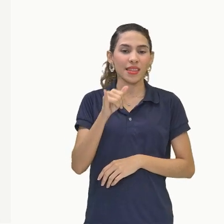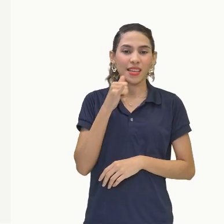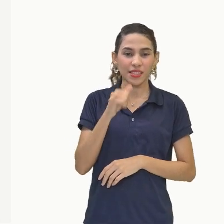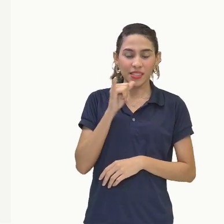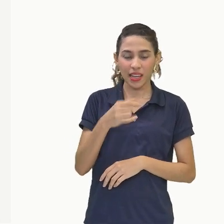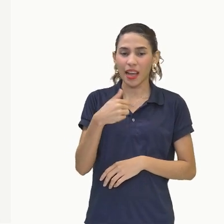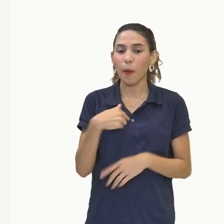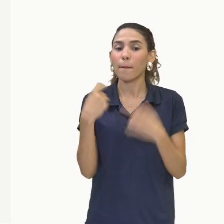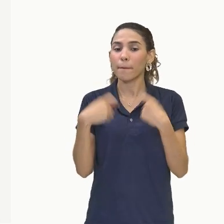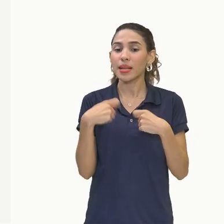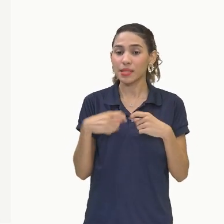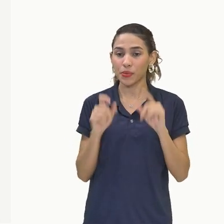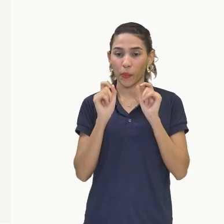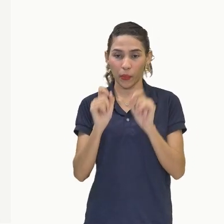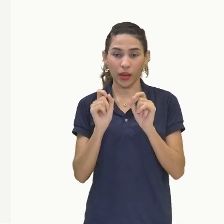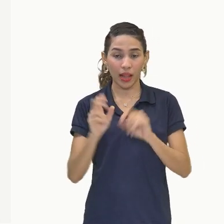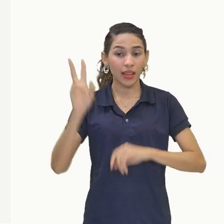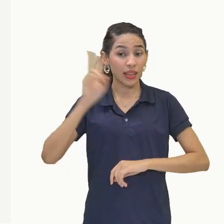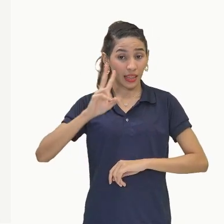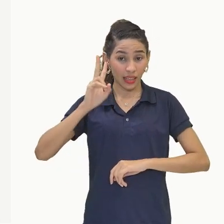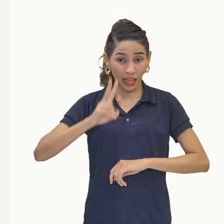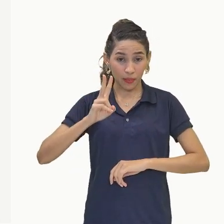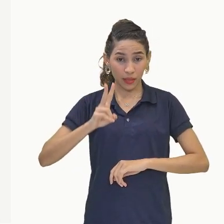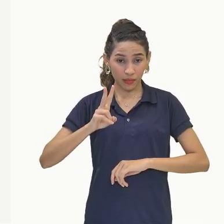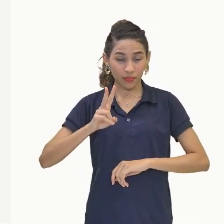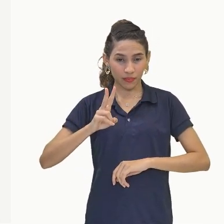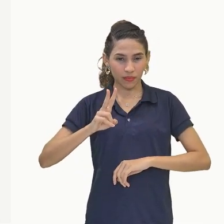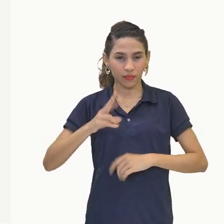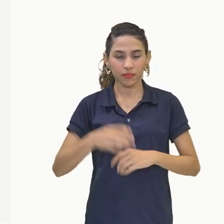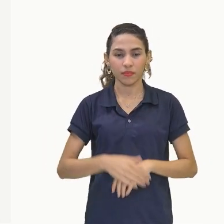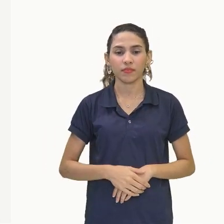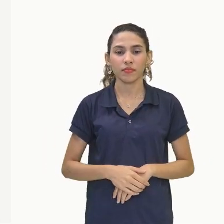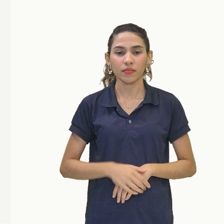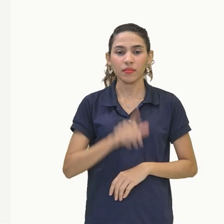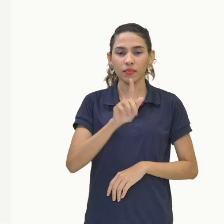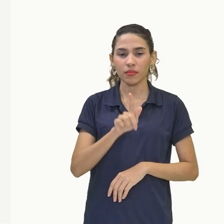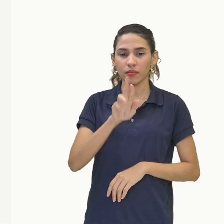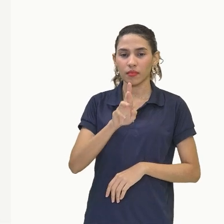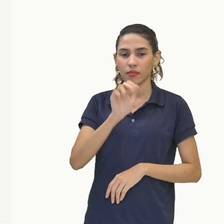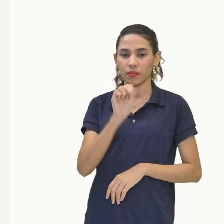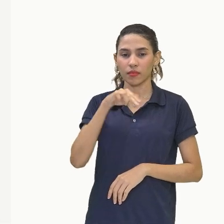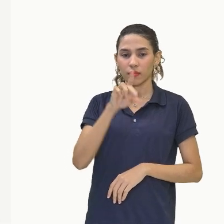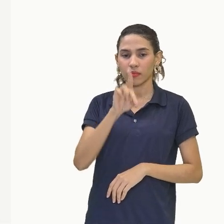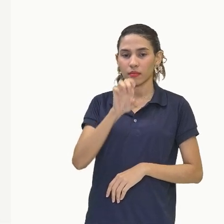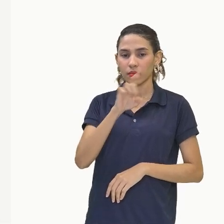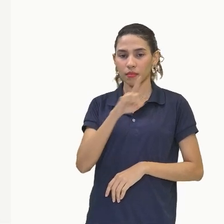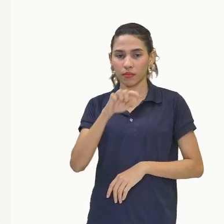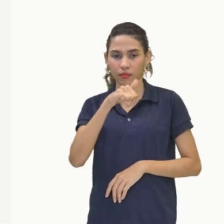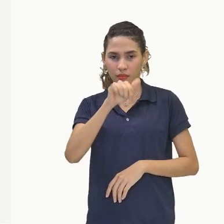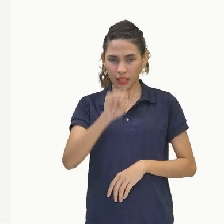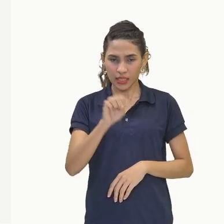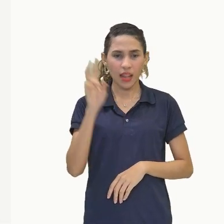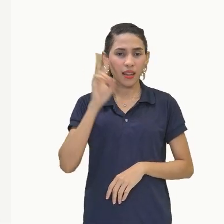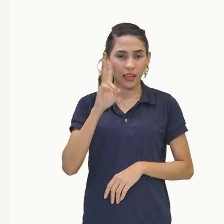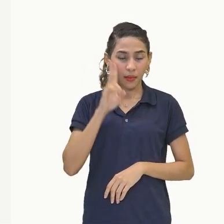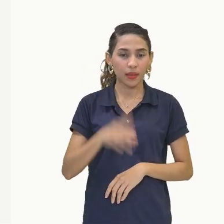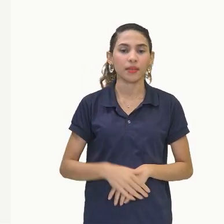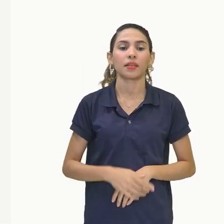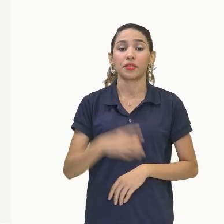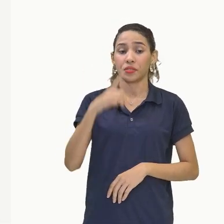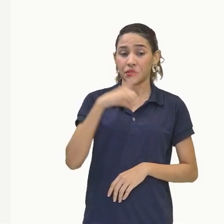eu preciso ter aqui, lembram das grandezas elétricas envolvidas? Nós tínhamos lá